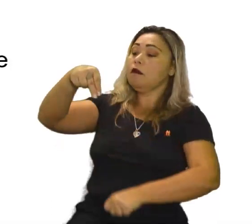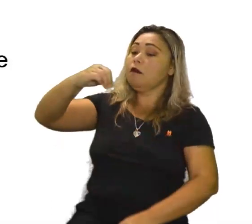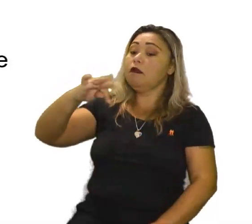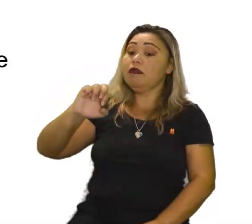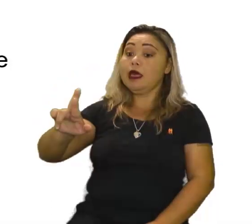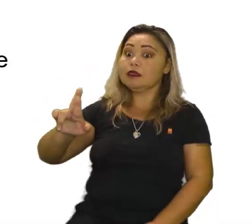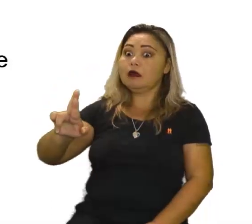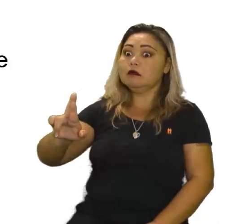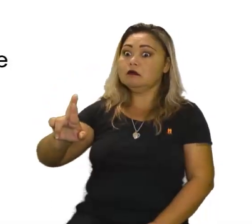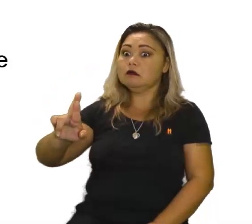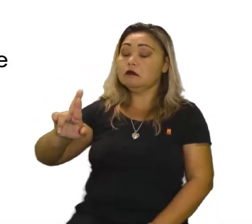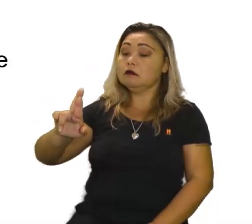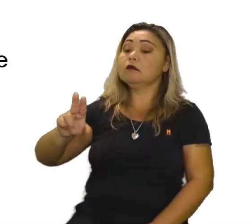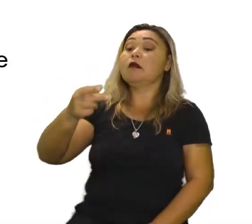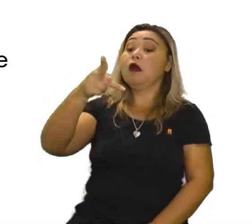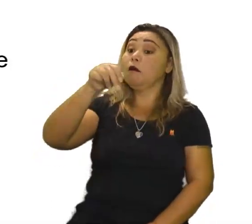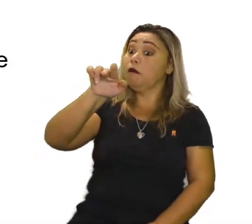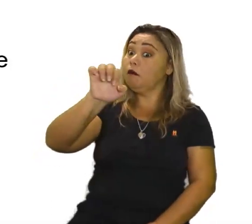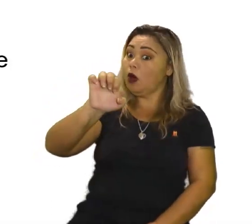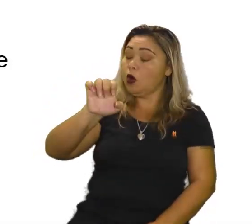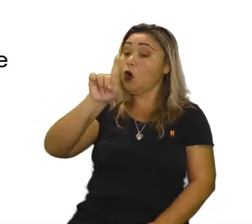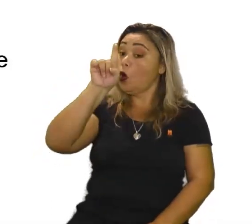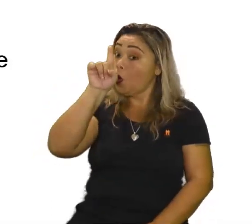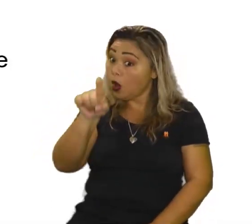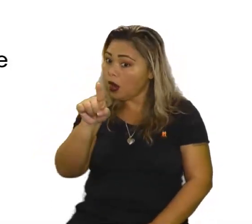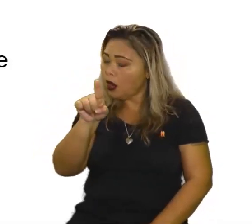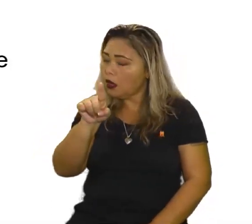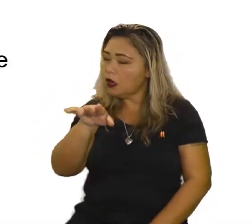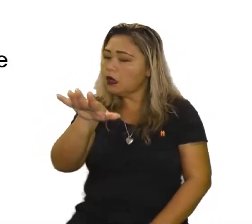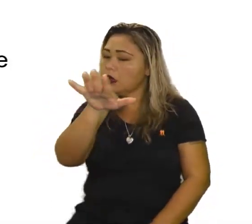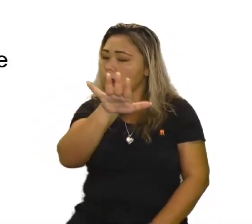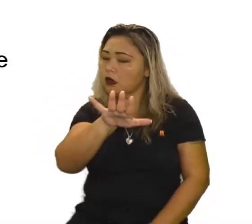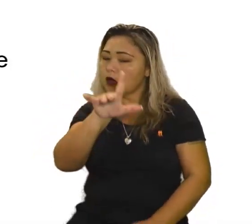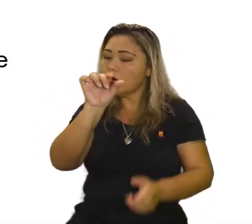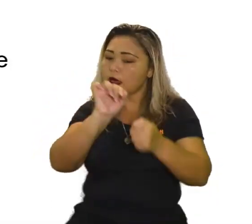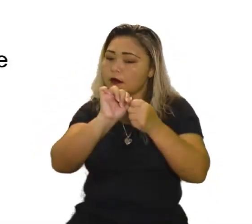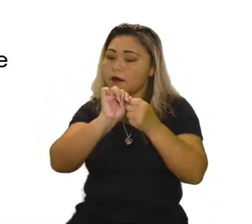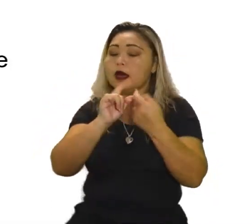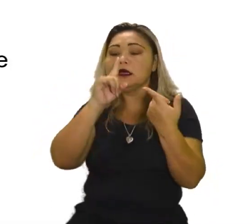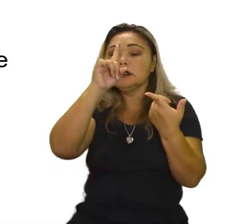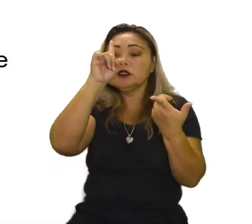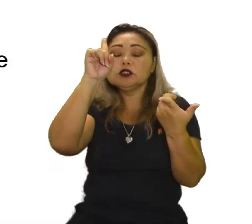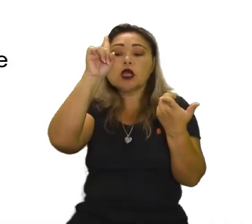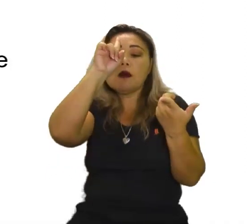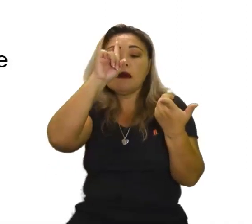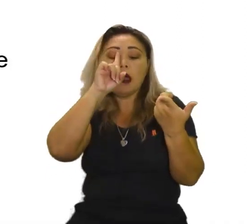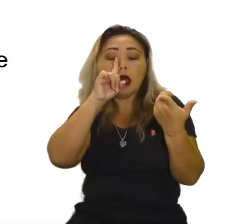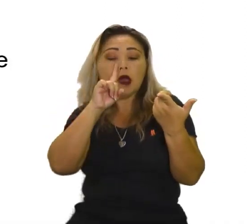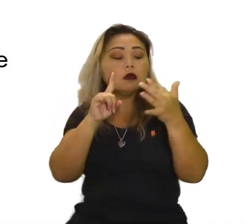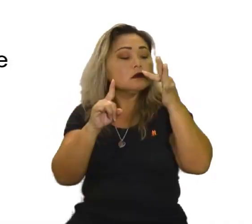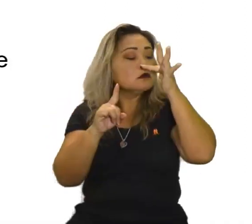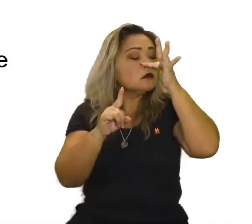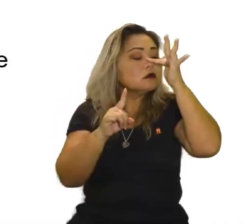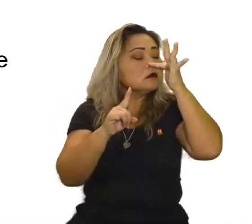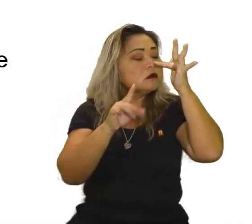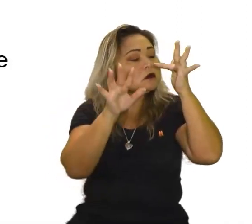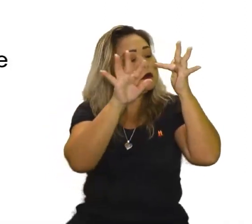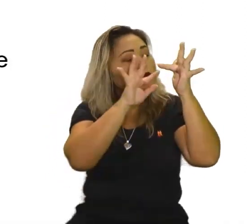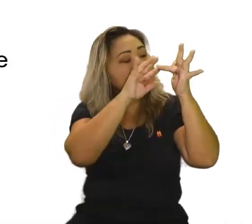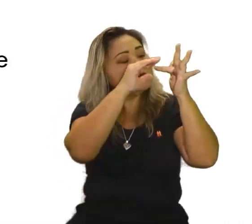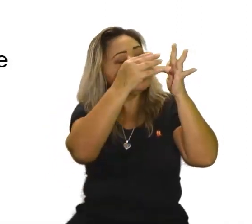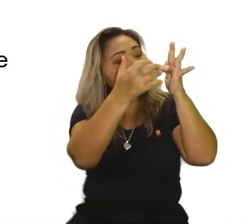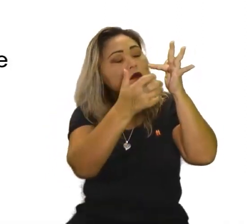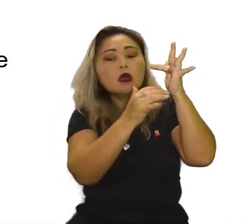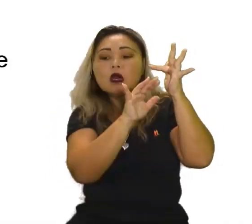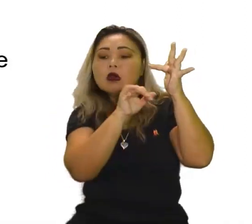néctar. Pólen é aquela parte amarelinha da flor, que é considerado